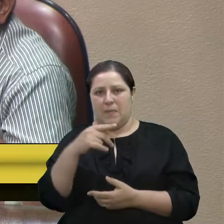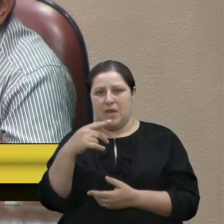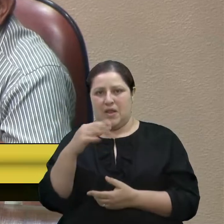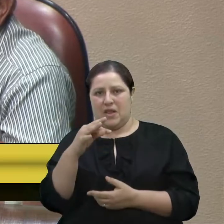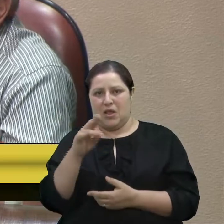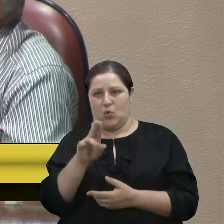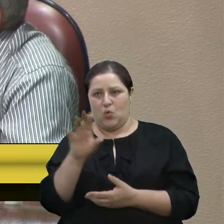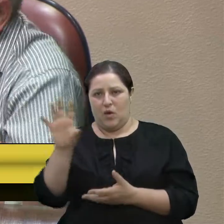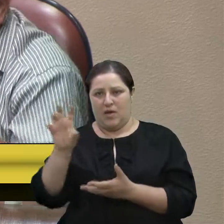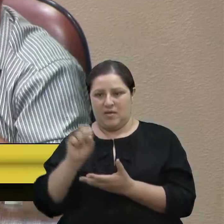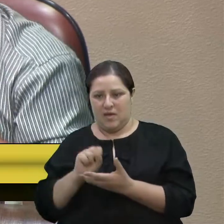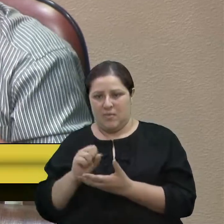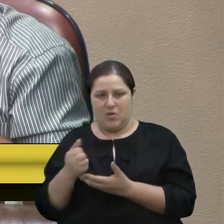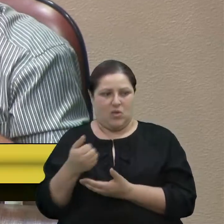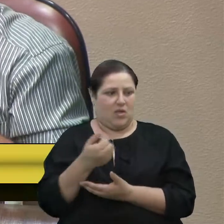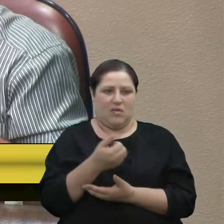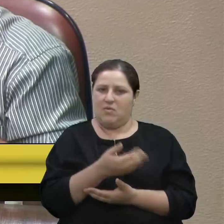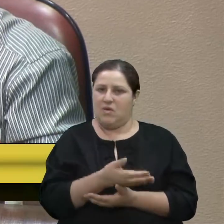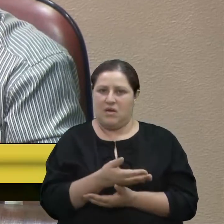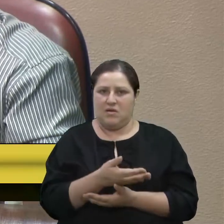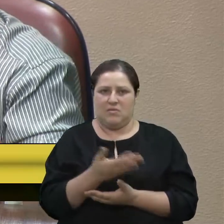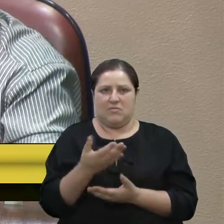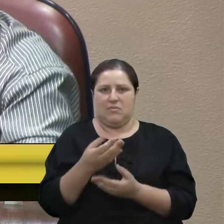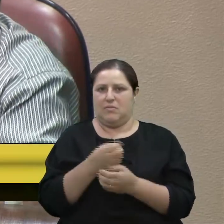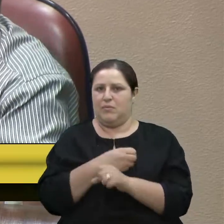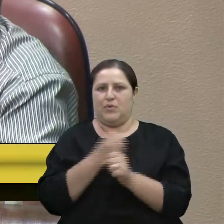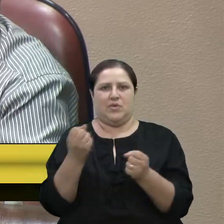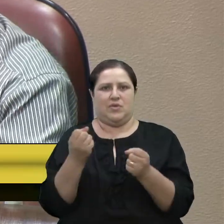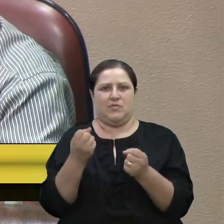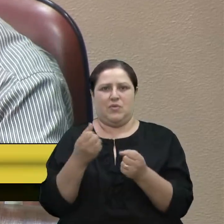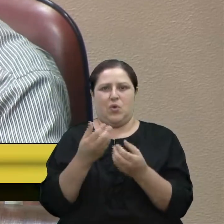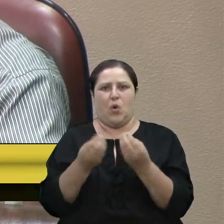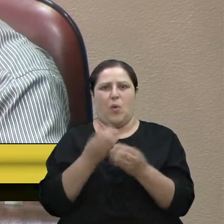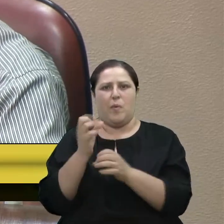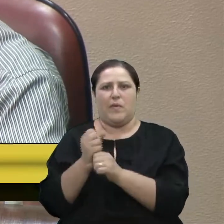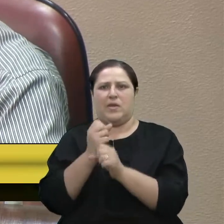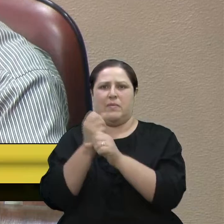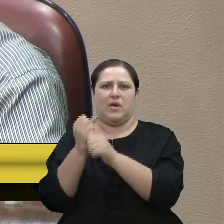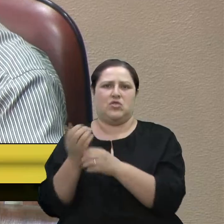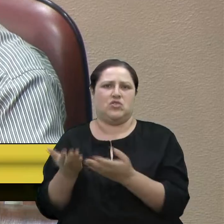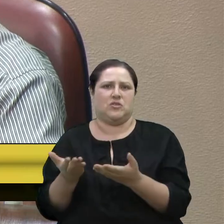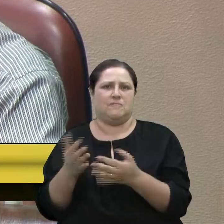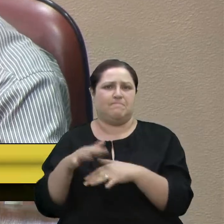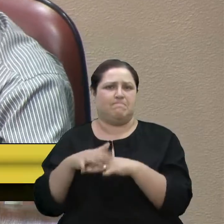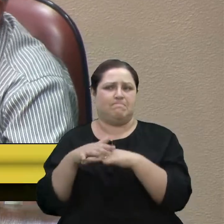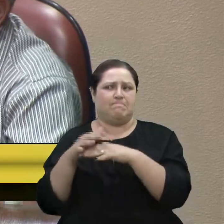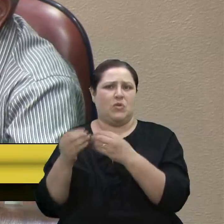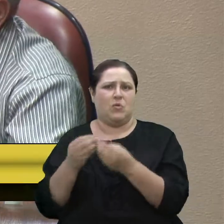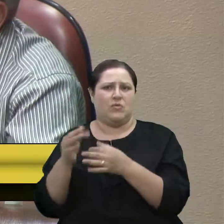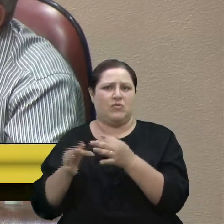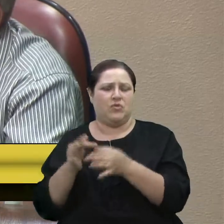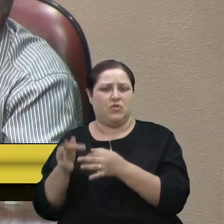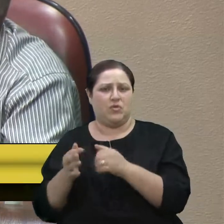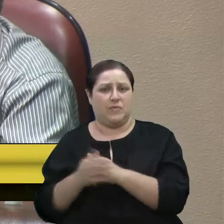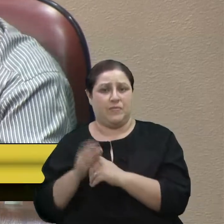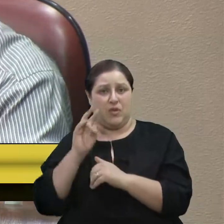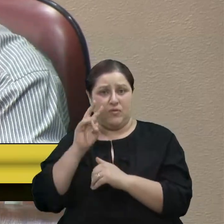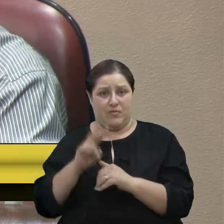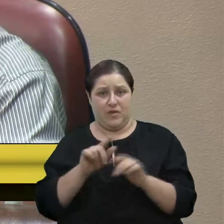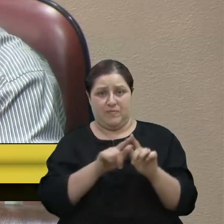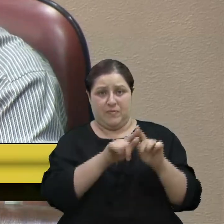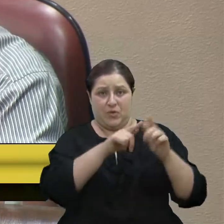possível. Não tem matemática que funcione. Bom, eu vi a reportagem que não tem dinheiro para pagar